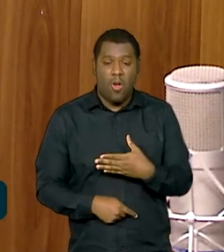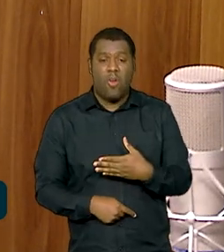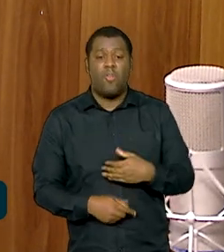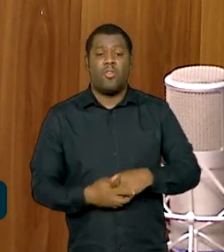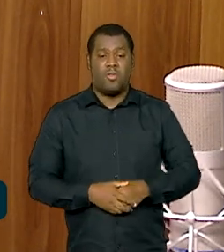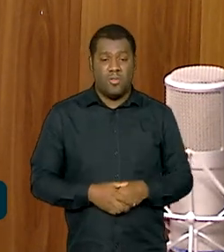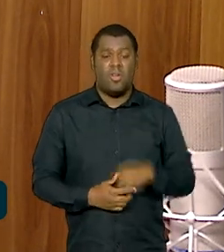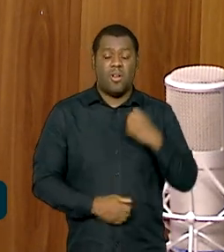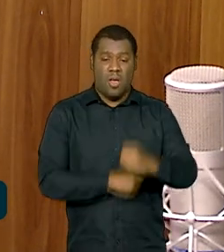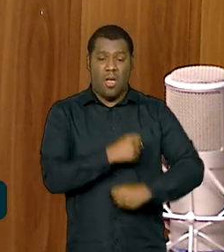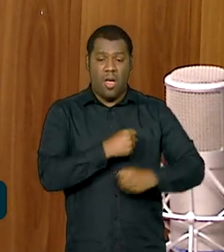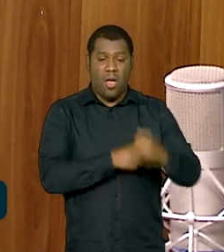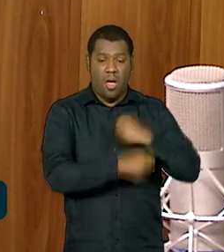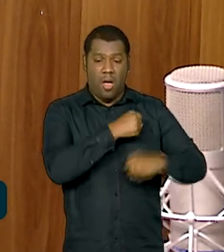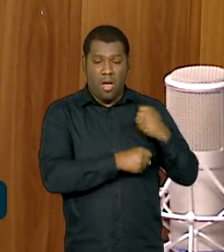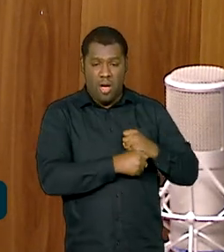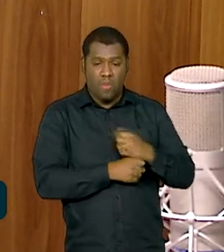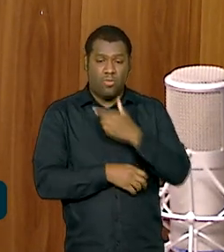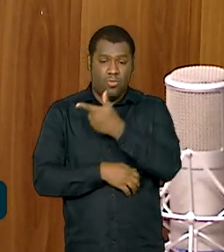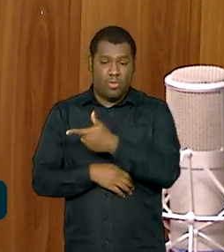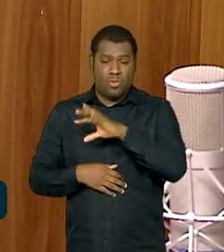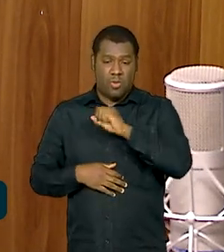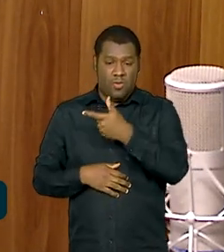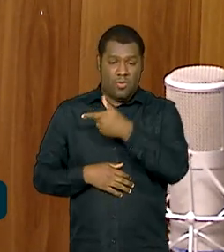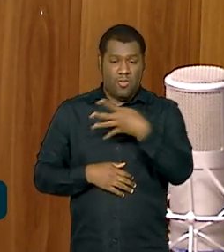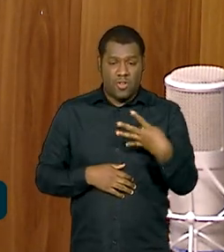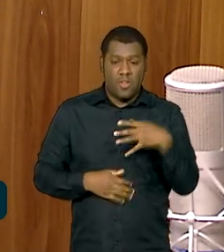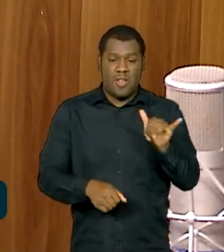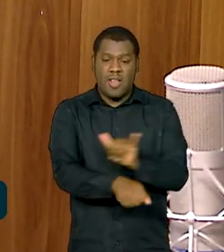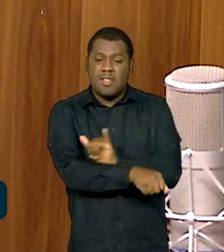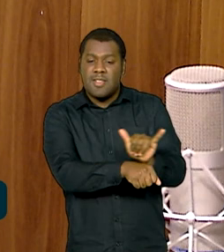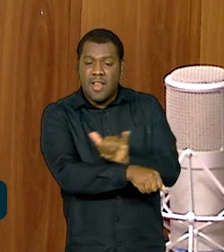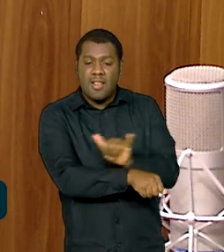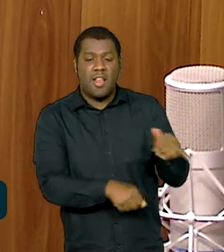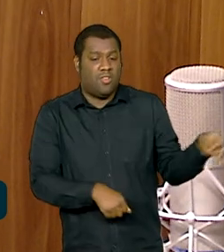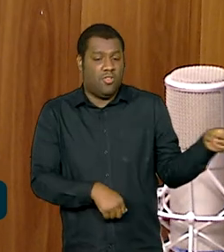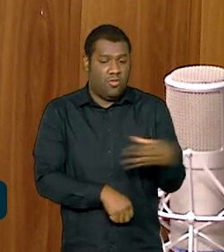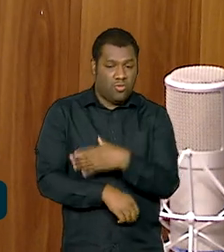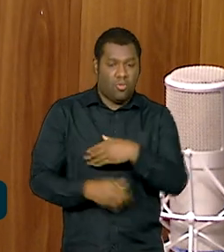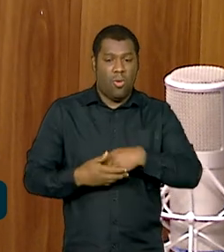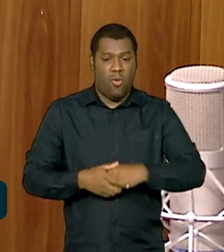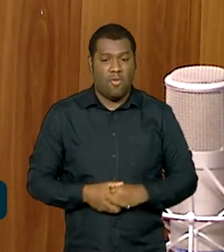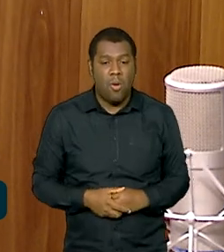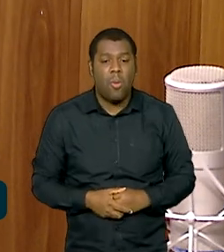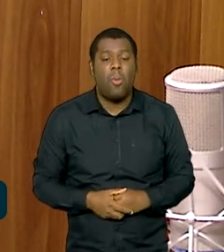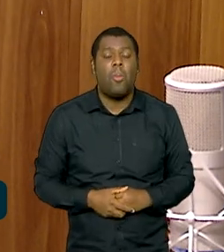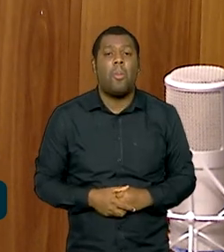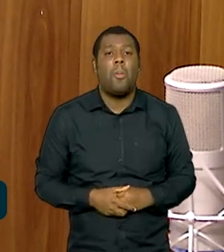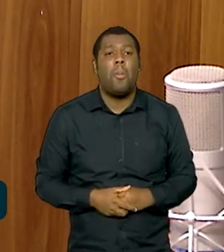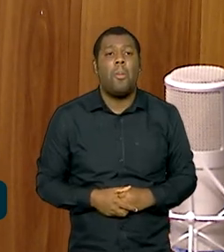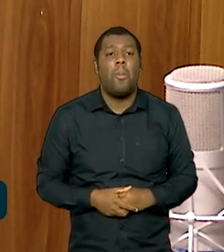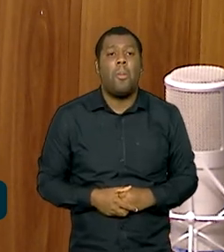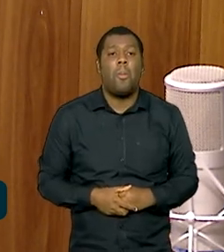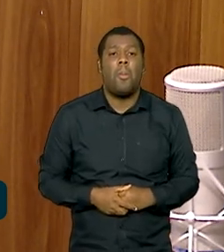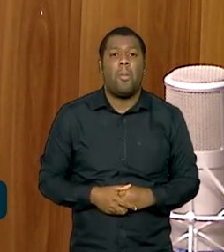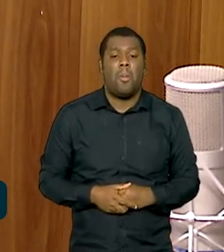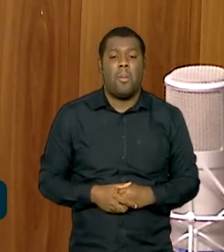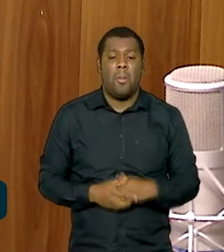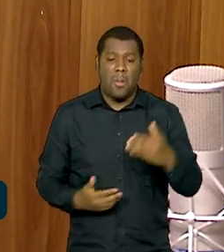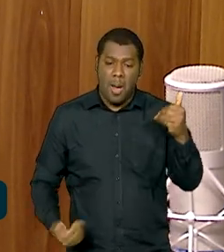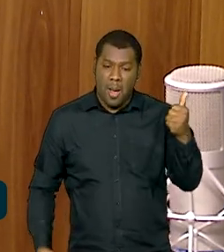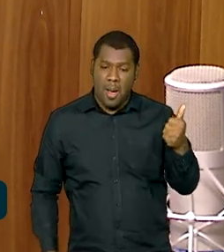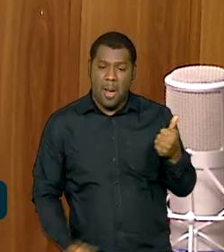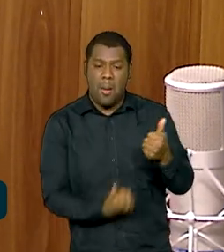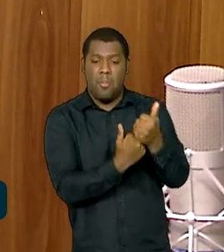ano de forma mais vigorosa implementada no Brasil as linhas de transmissão para fortalecer a a a